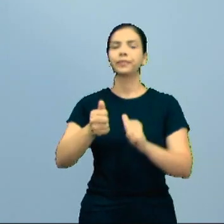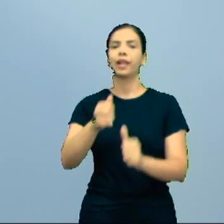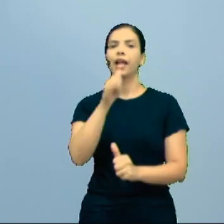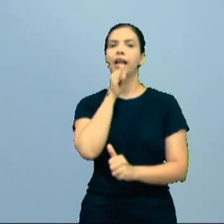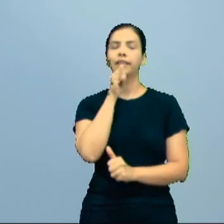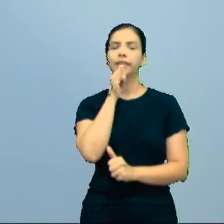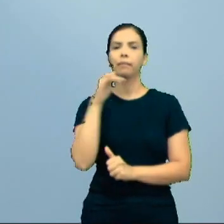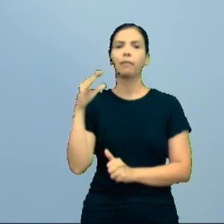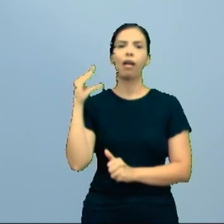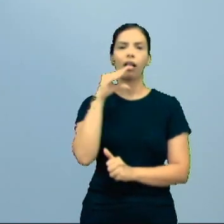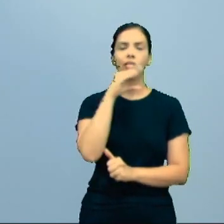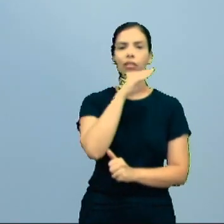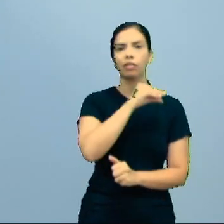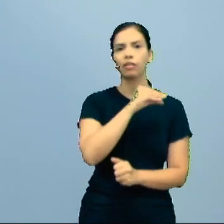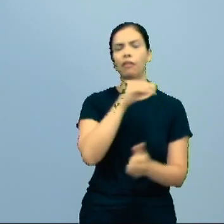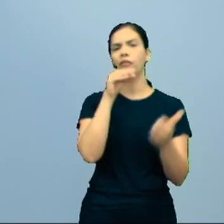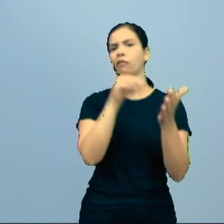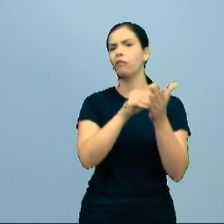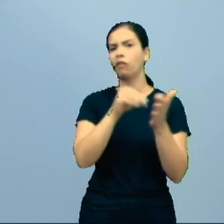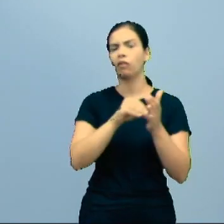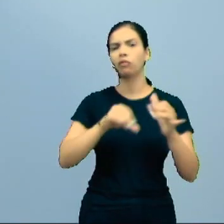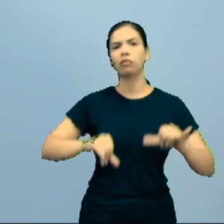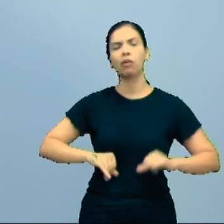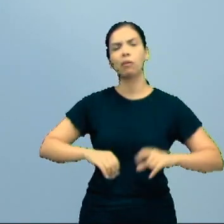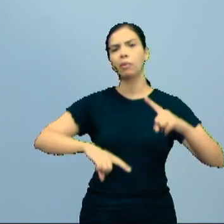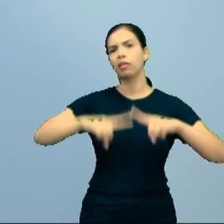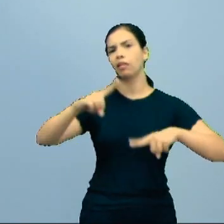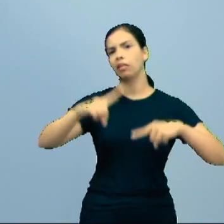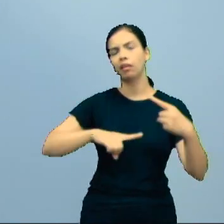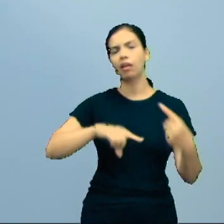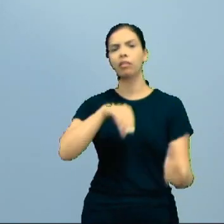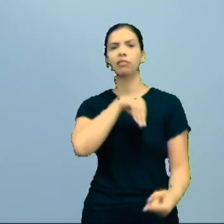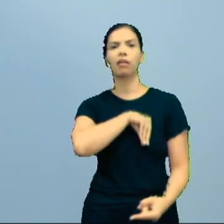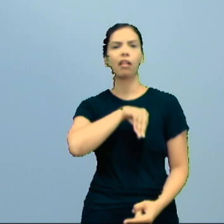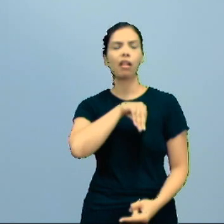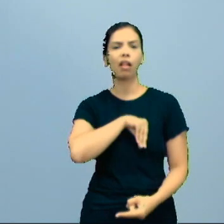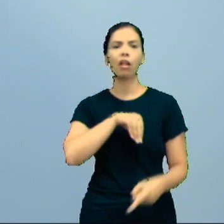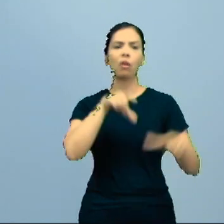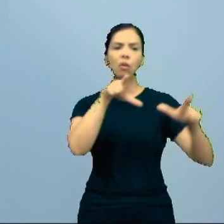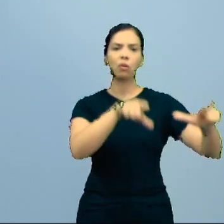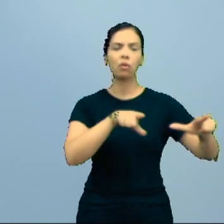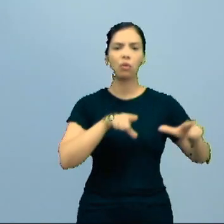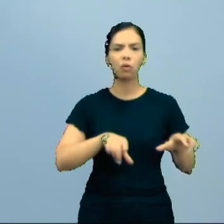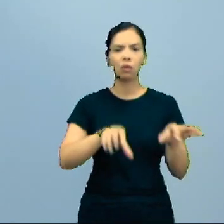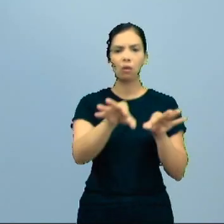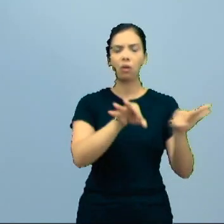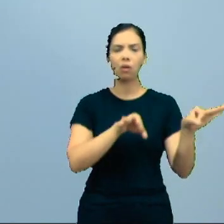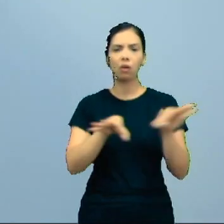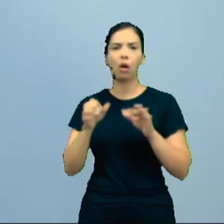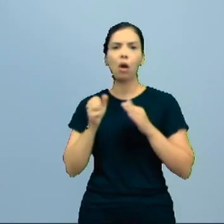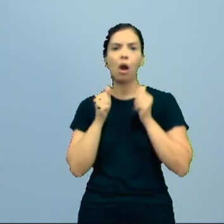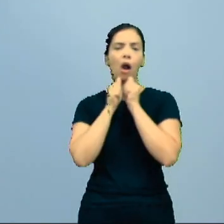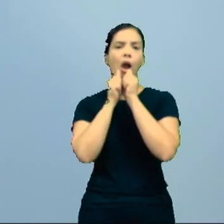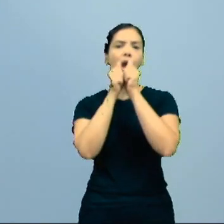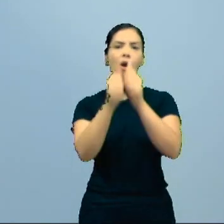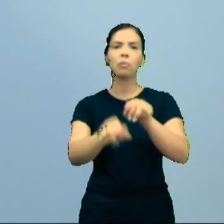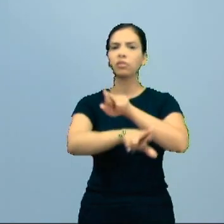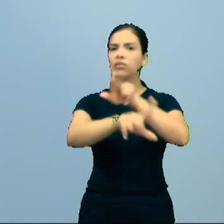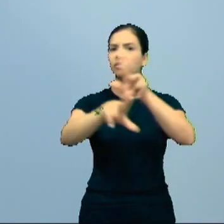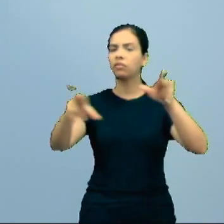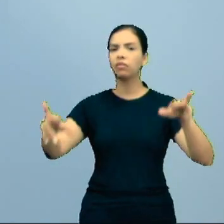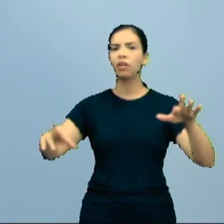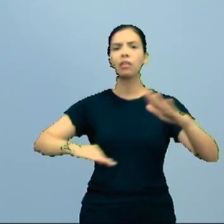de estrutura, de material necessário, de condição salarial, de alojamento, falta de acompanhamento multidisciplinar para